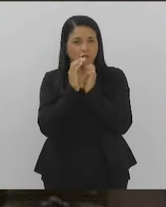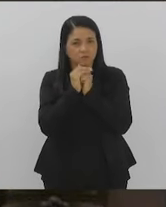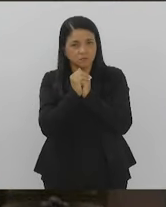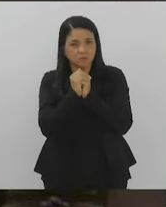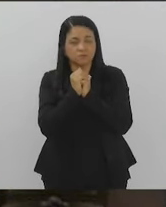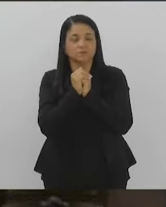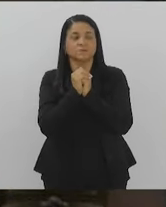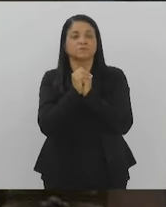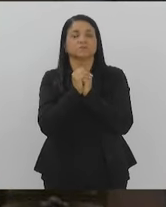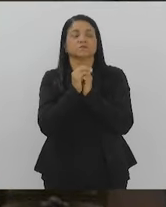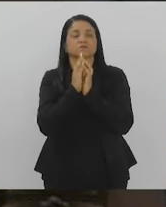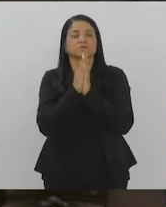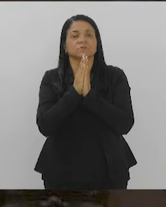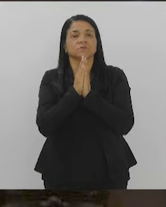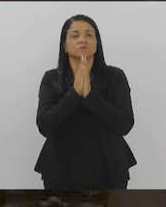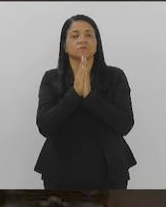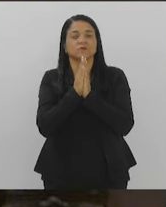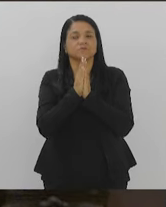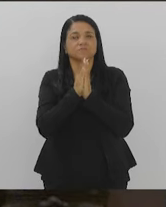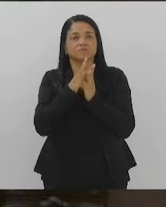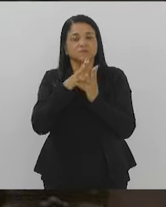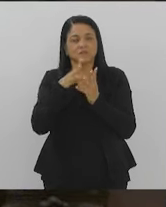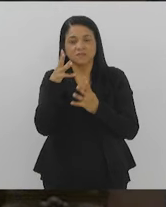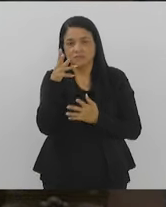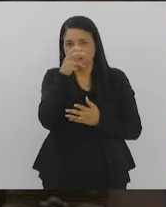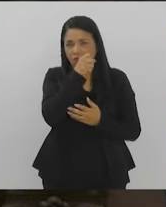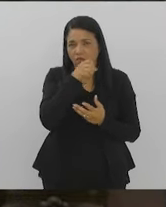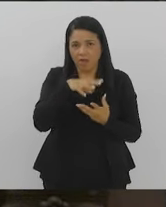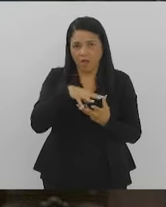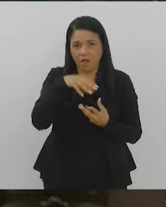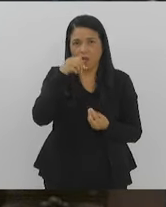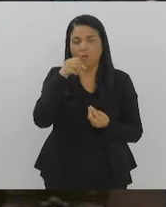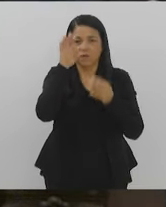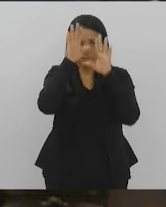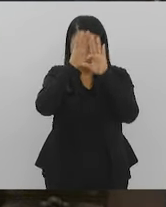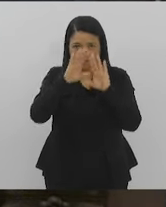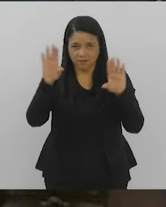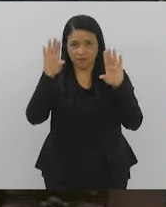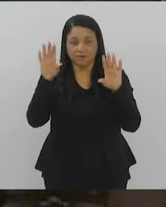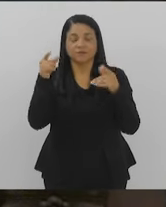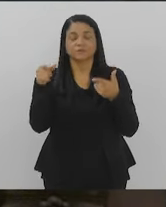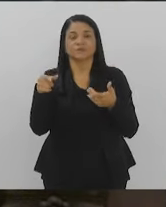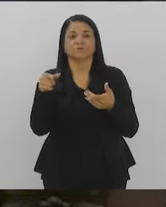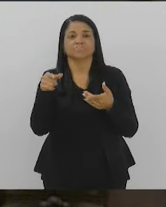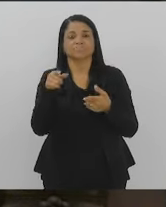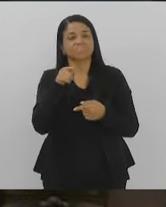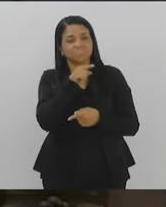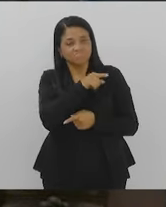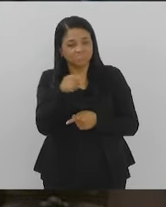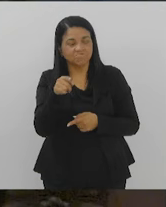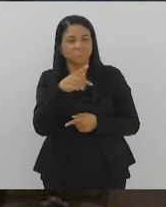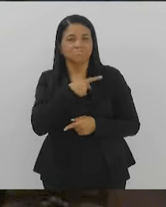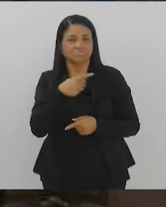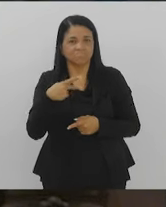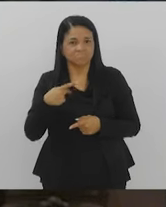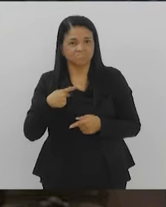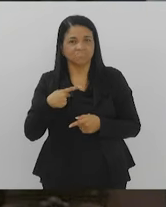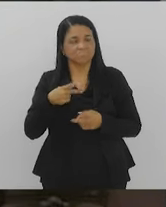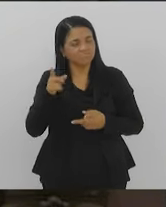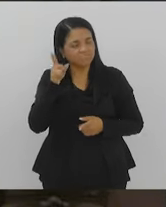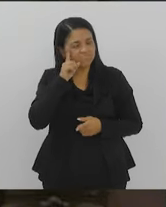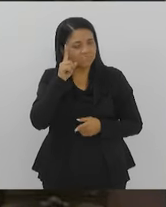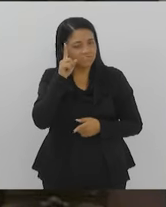para buscar almas para o reino dos céus. São os senhores que carregam o fardo do dia a